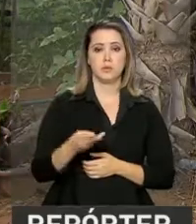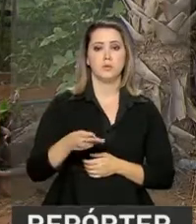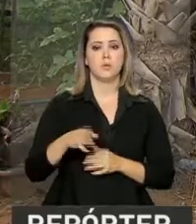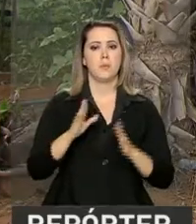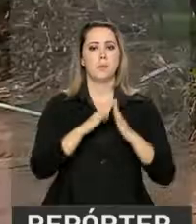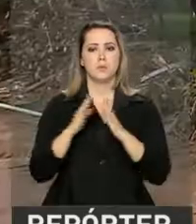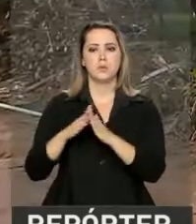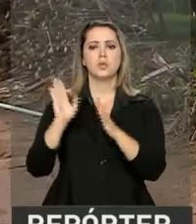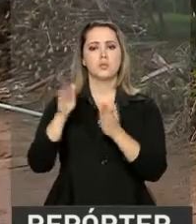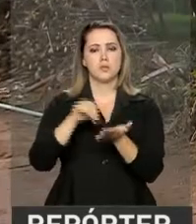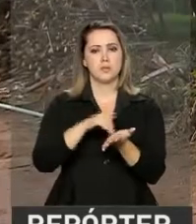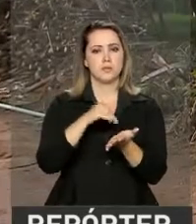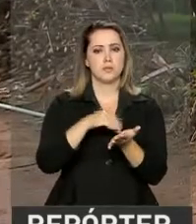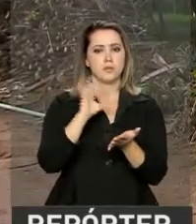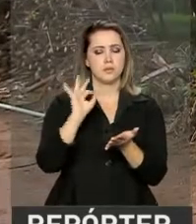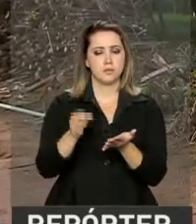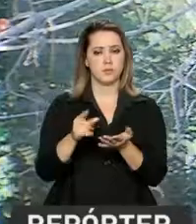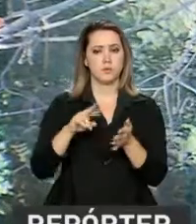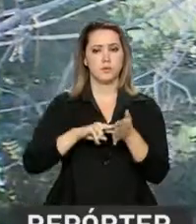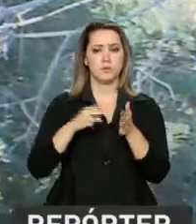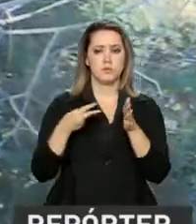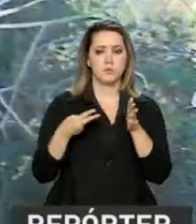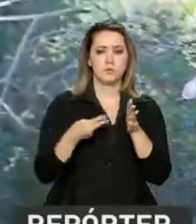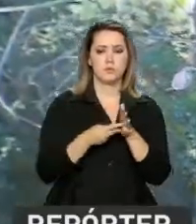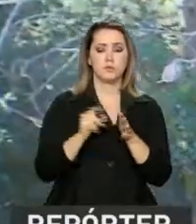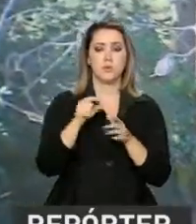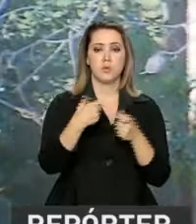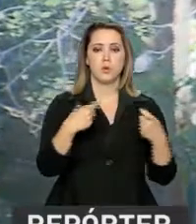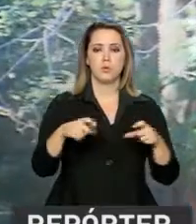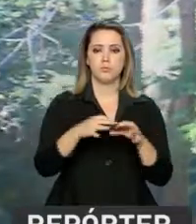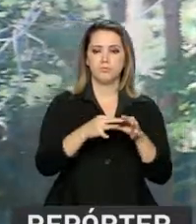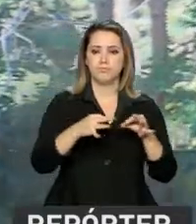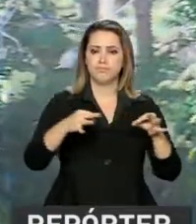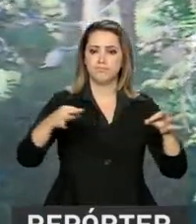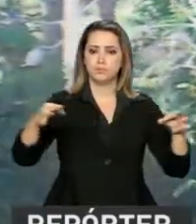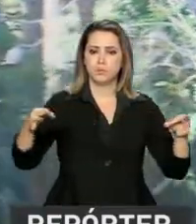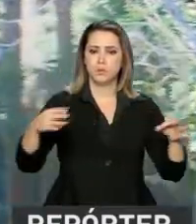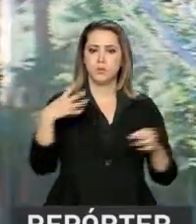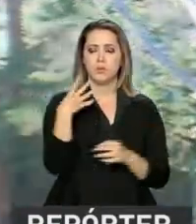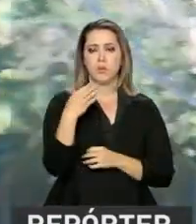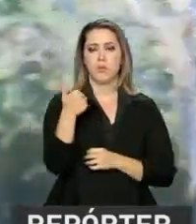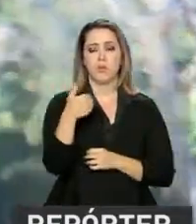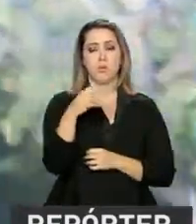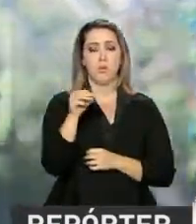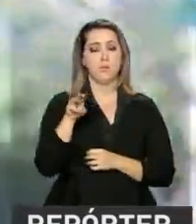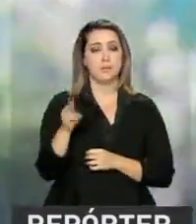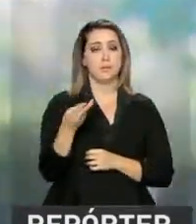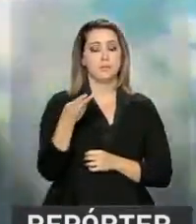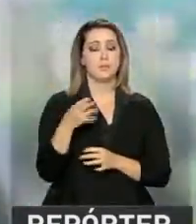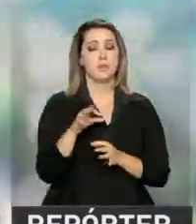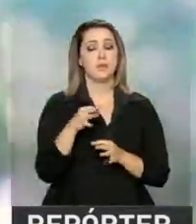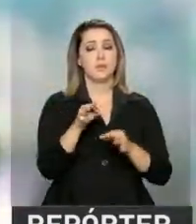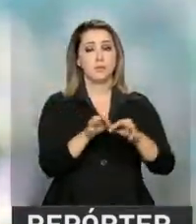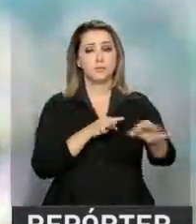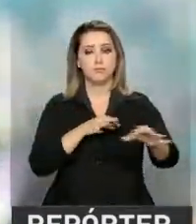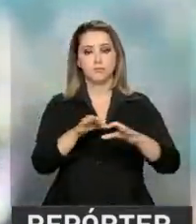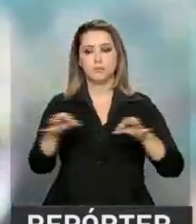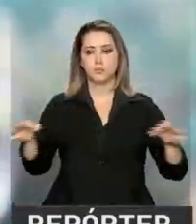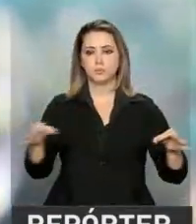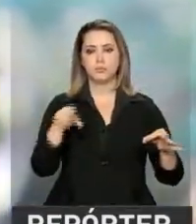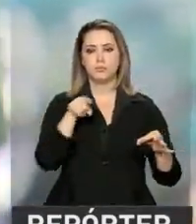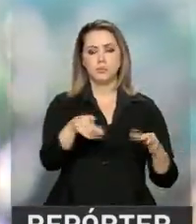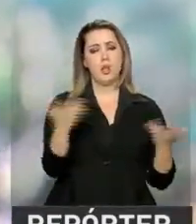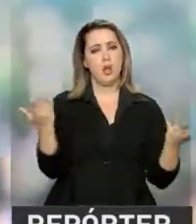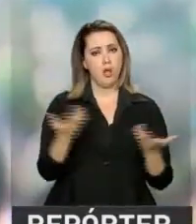a se cadastraram o que representa uma área de 410 milhões de hectares em todo o país